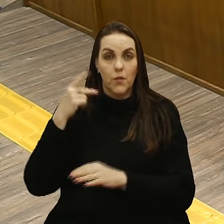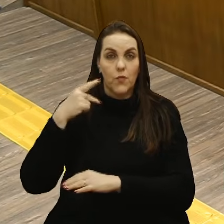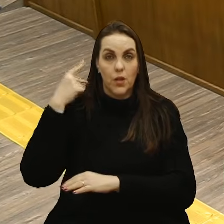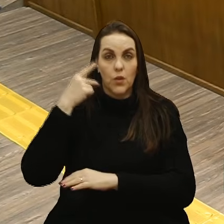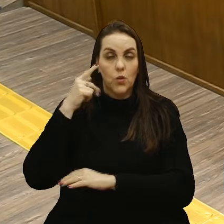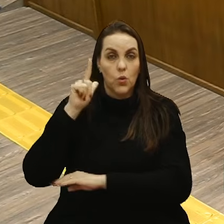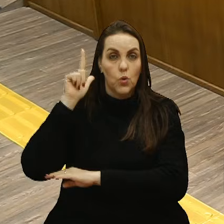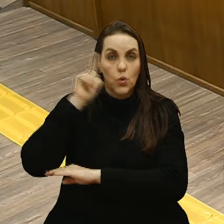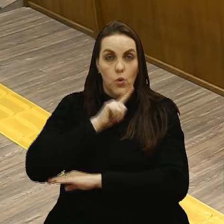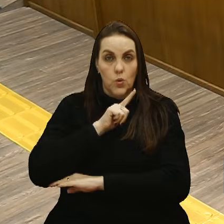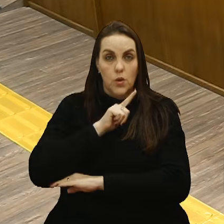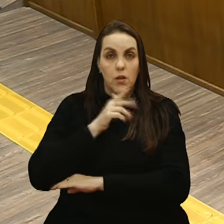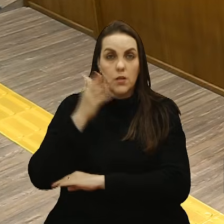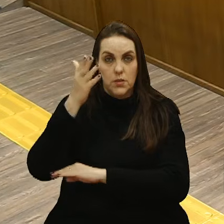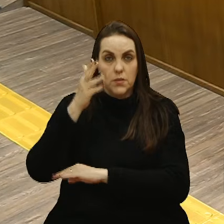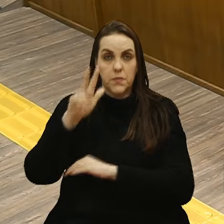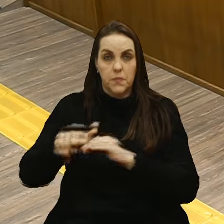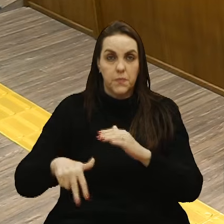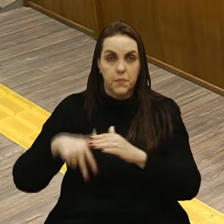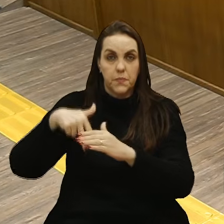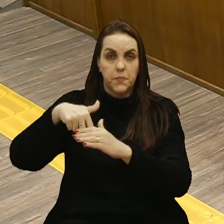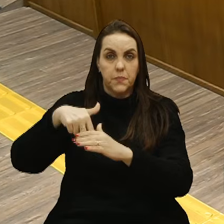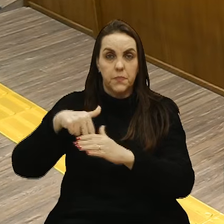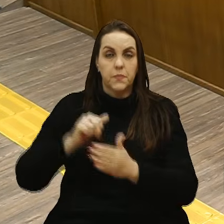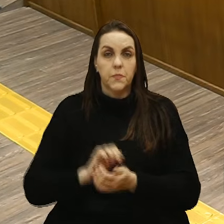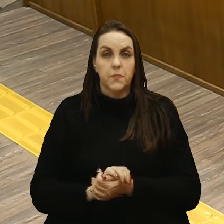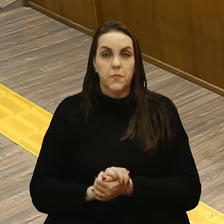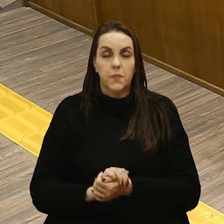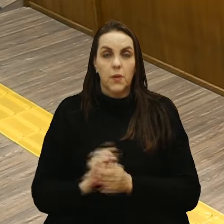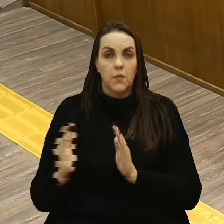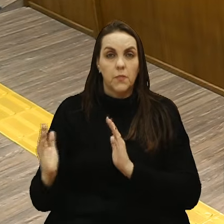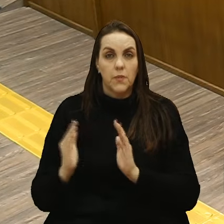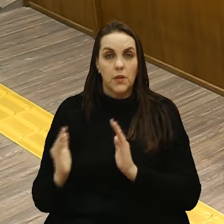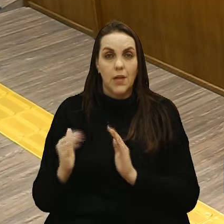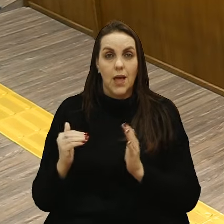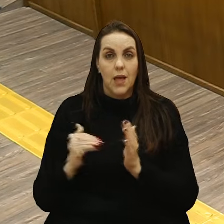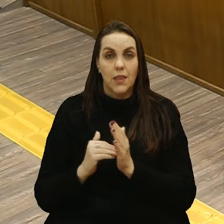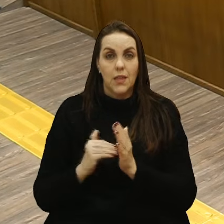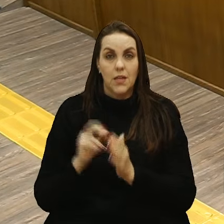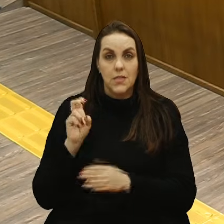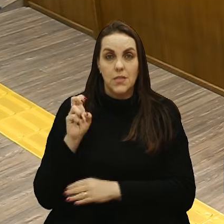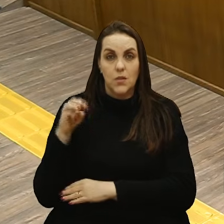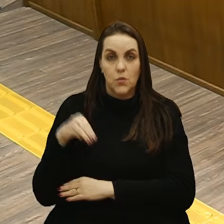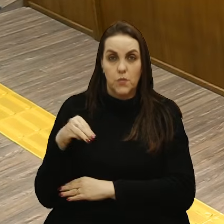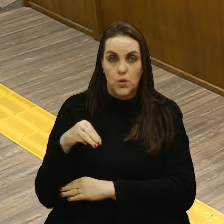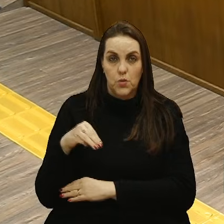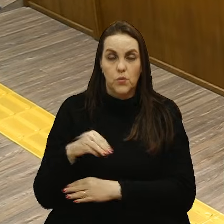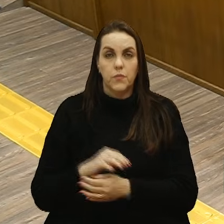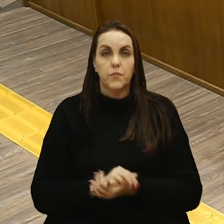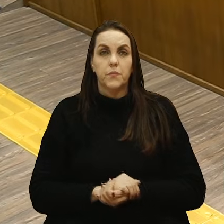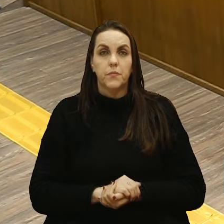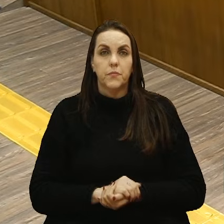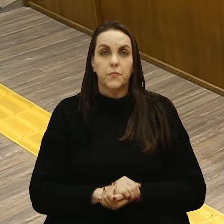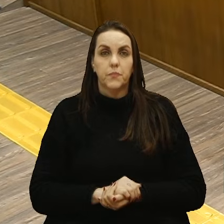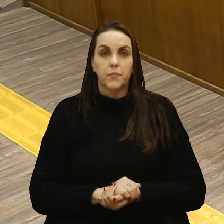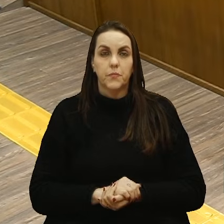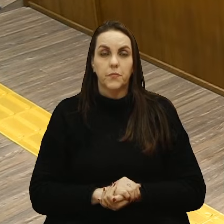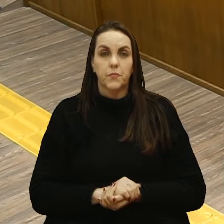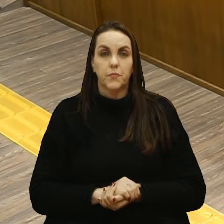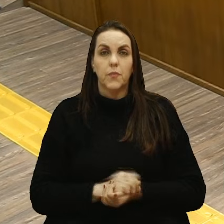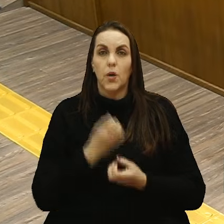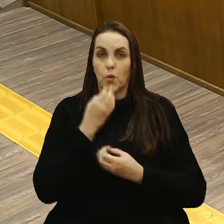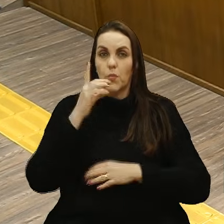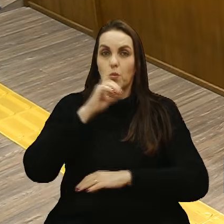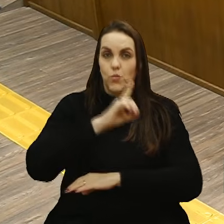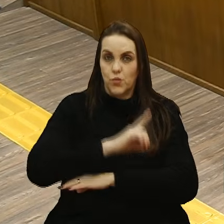Lucas Carinhato, que se manifestará da tribuna no prazo de até 5 minutos. Bom